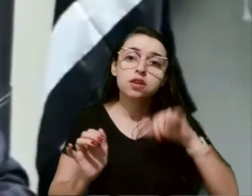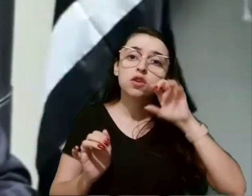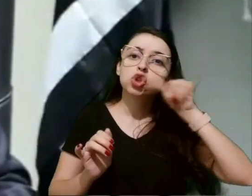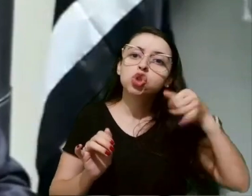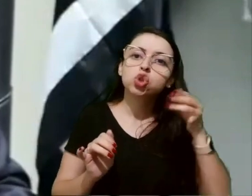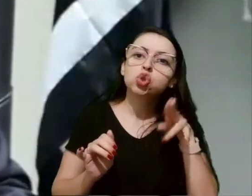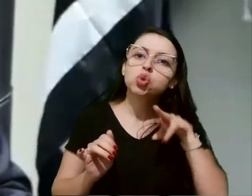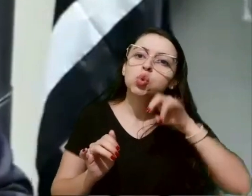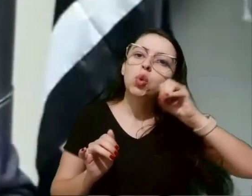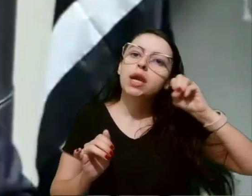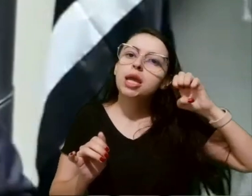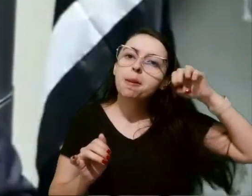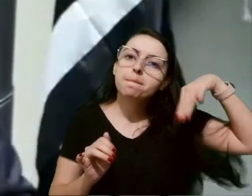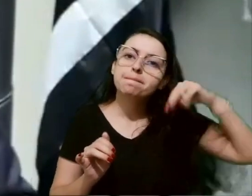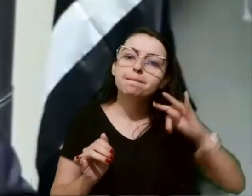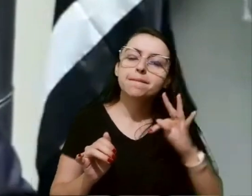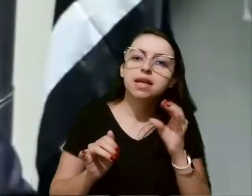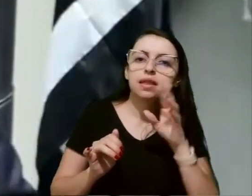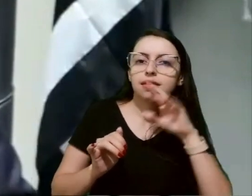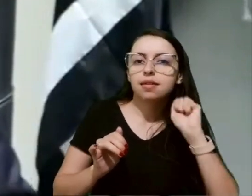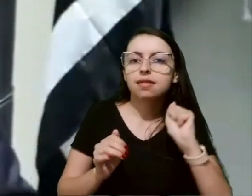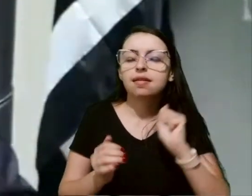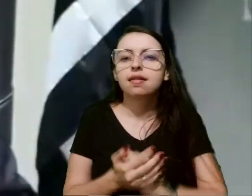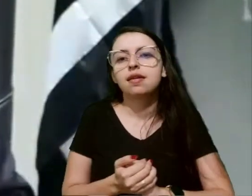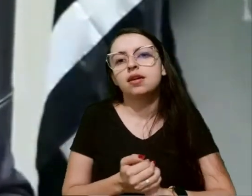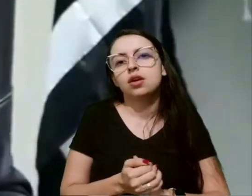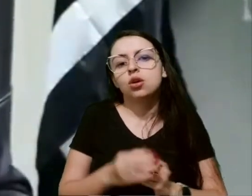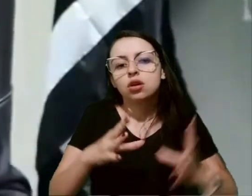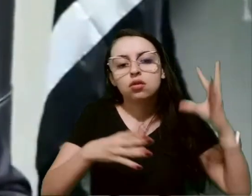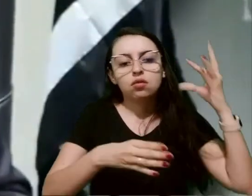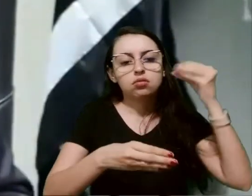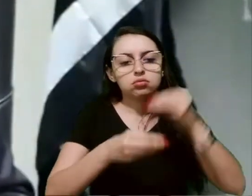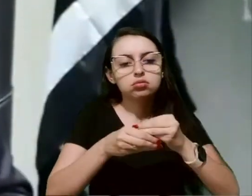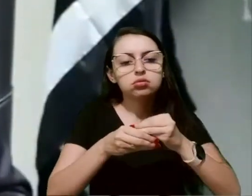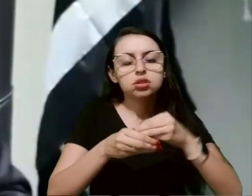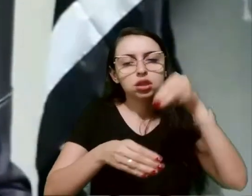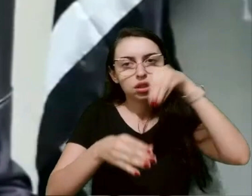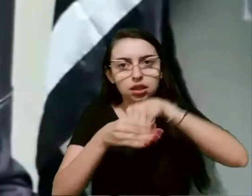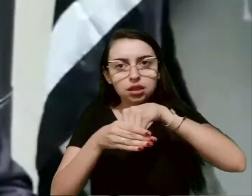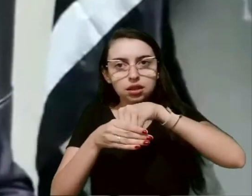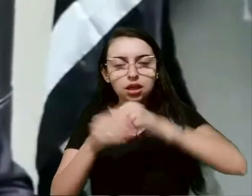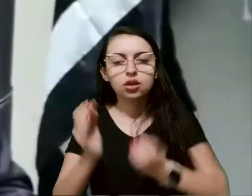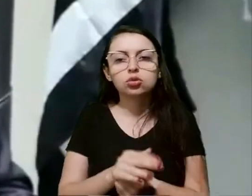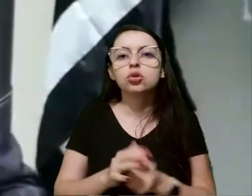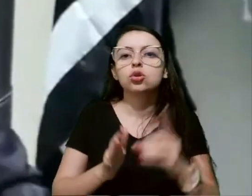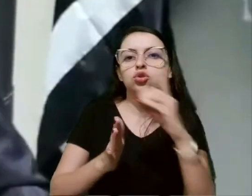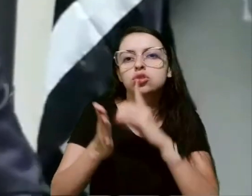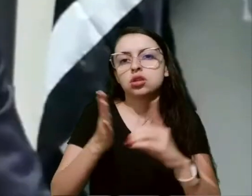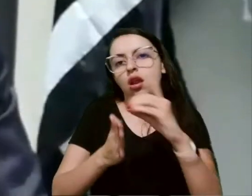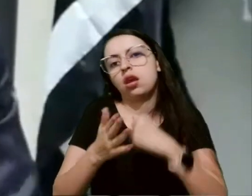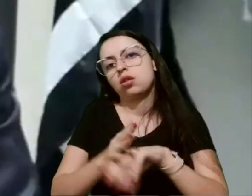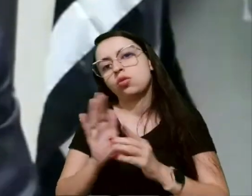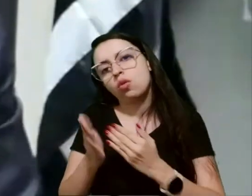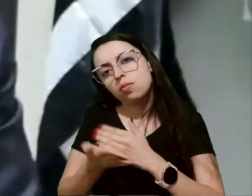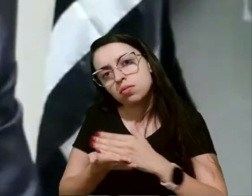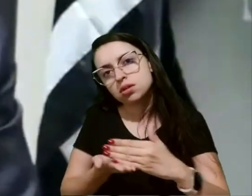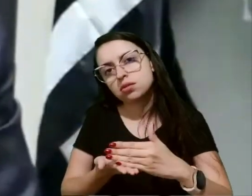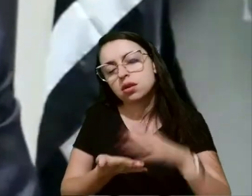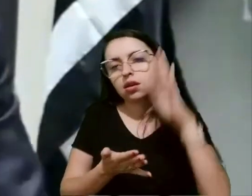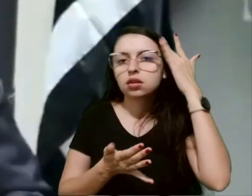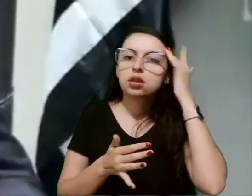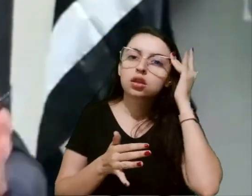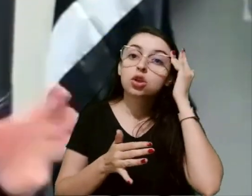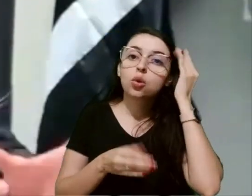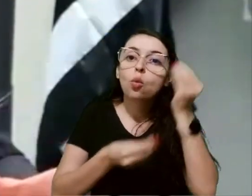você construir uma disciplina empírico-quantitativa dentro do direito, a partir da qual a gente vai começar a